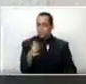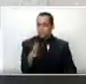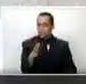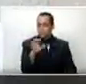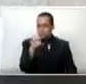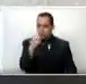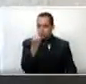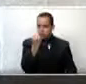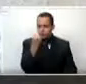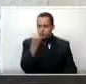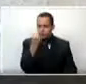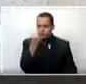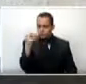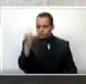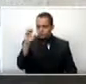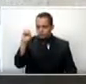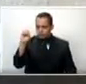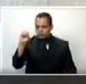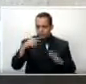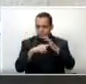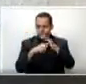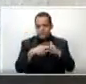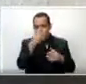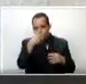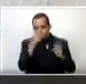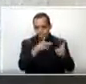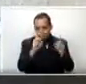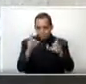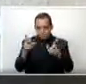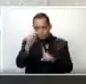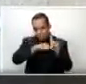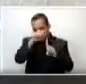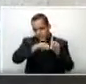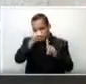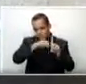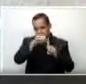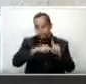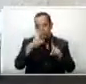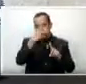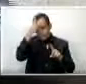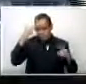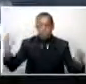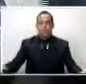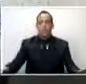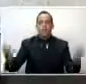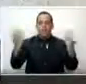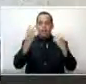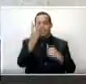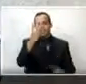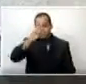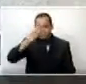que 880 feiras sejam realizadas mensalmente, atraindo um público de 3,5 milhões